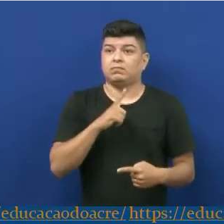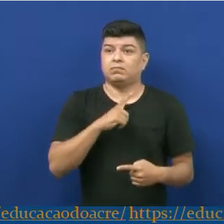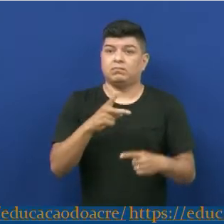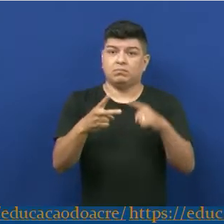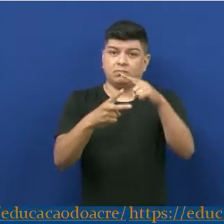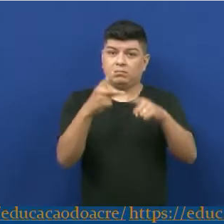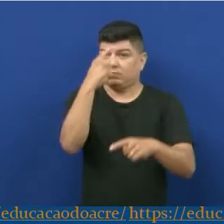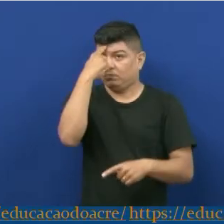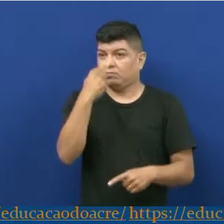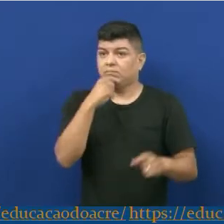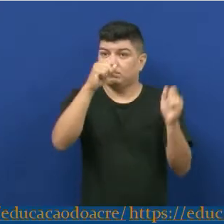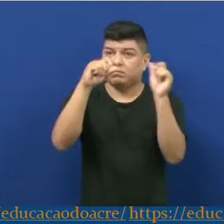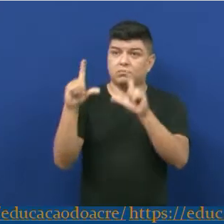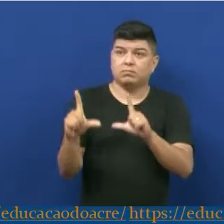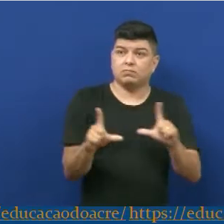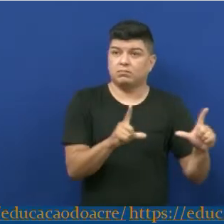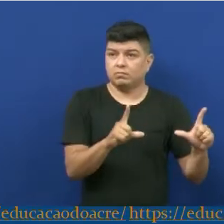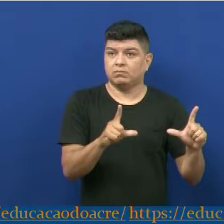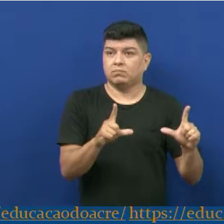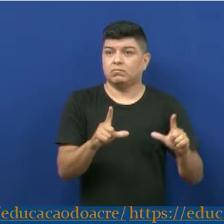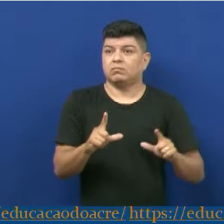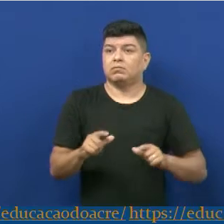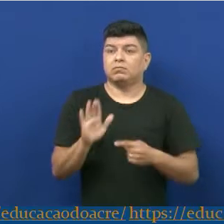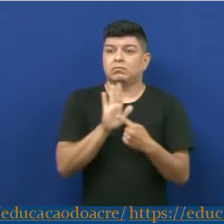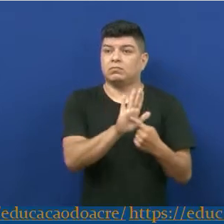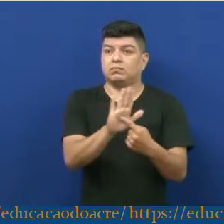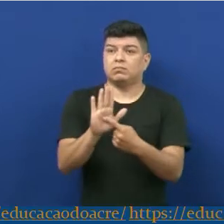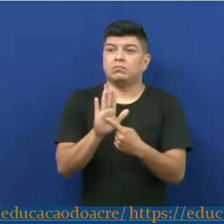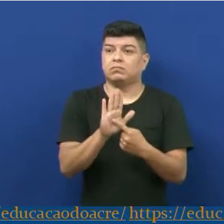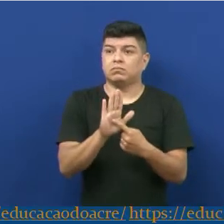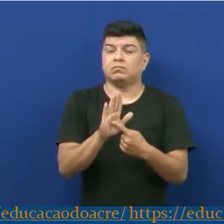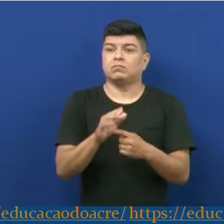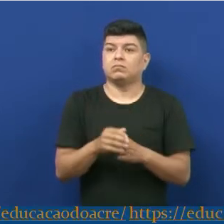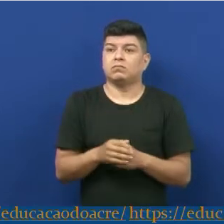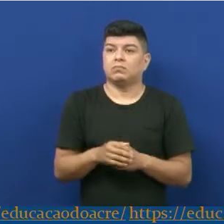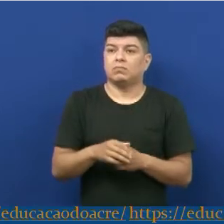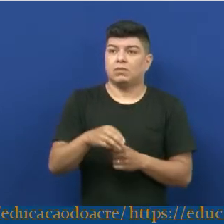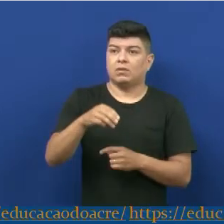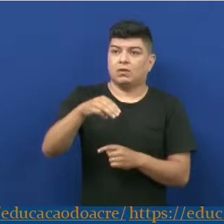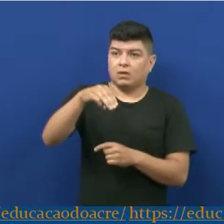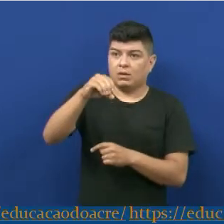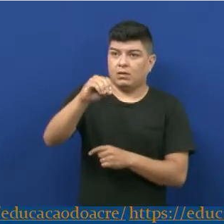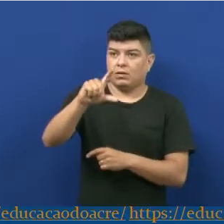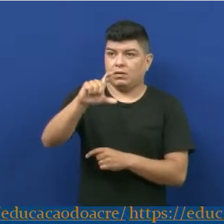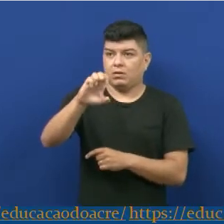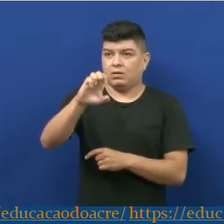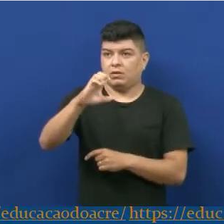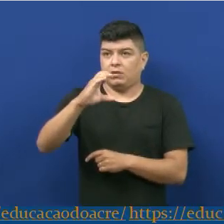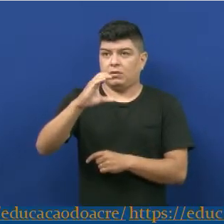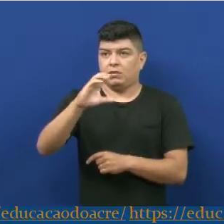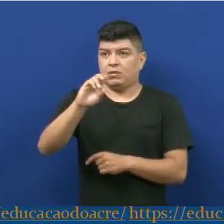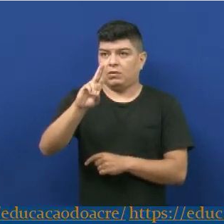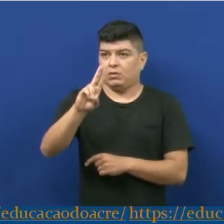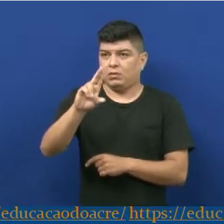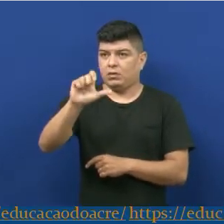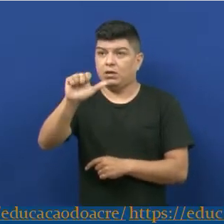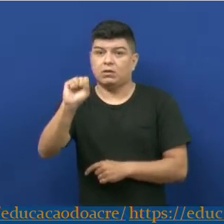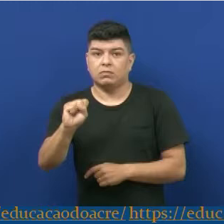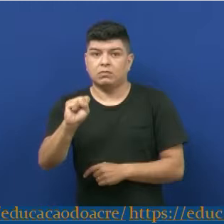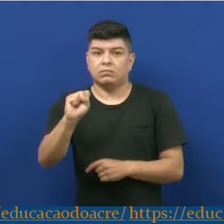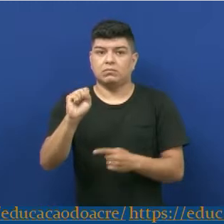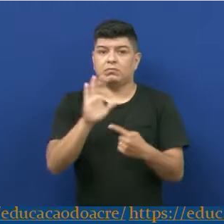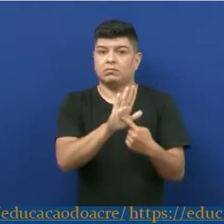duas imagens representando a estrutura atômica da matéria. E as moléculas, lá na sua estrutura, lá no